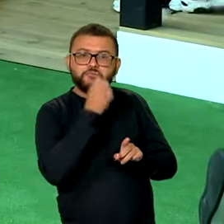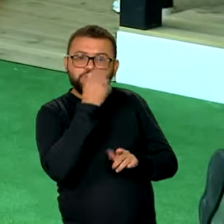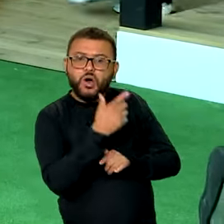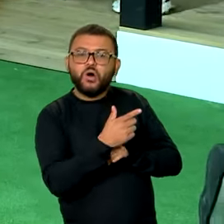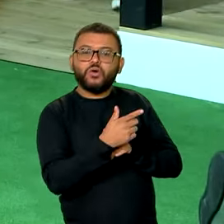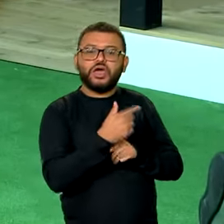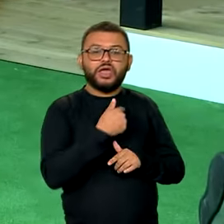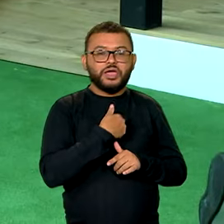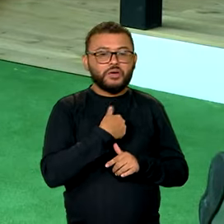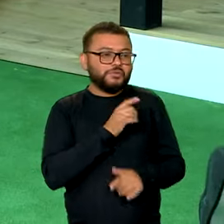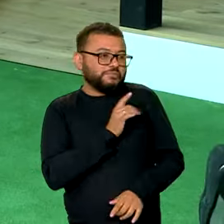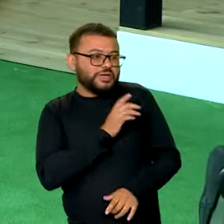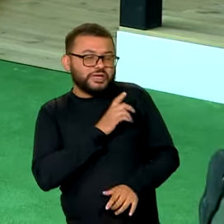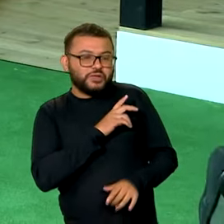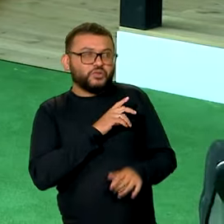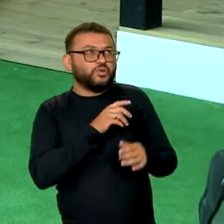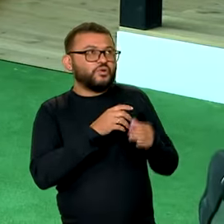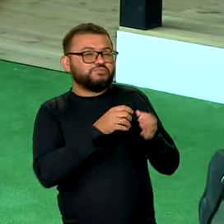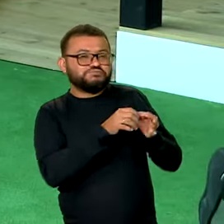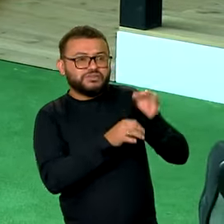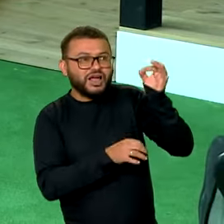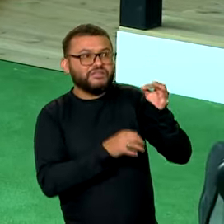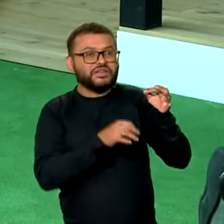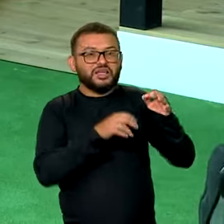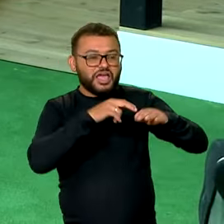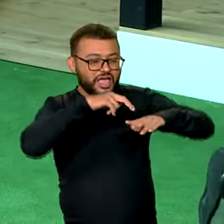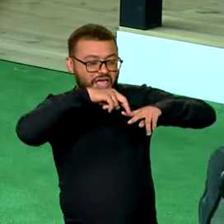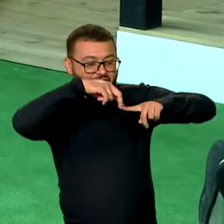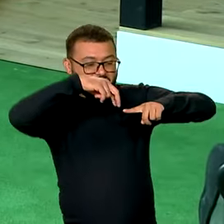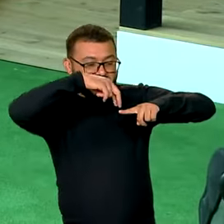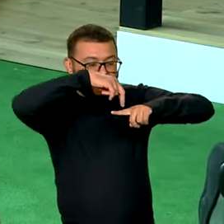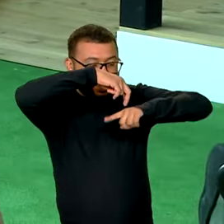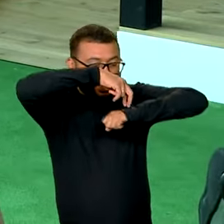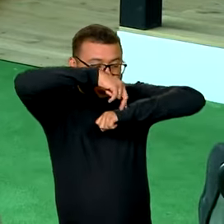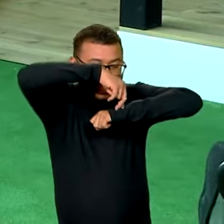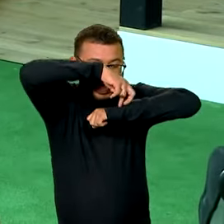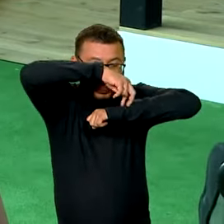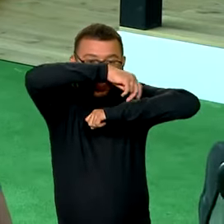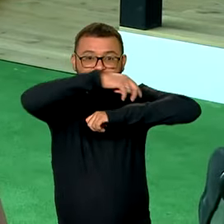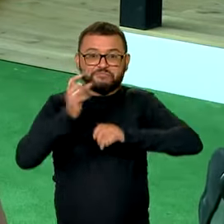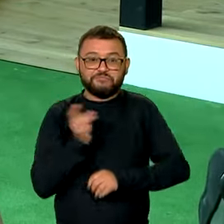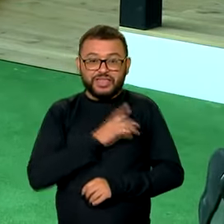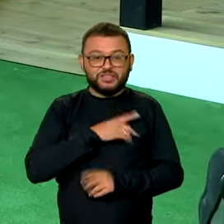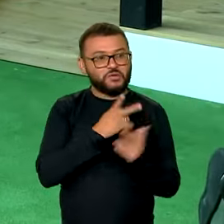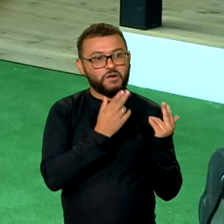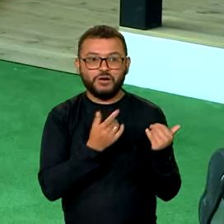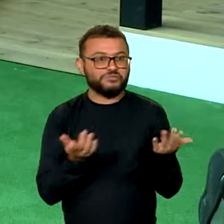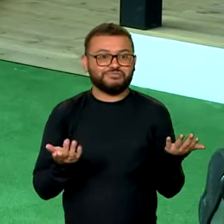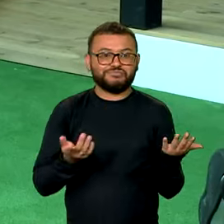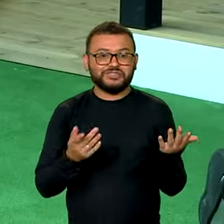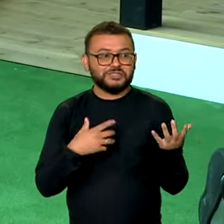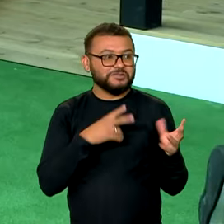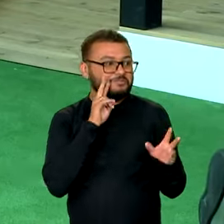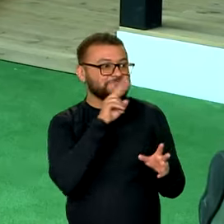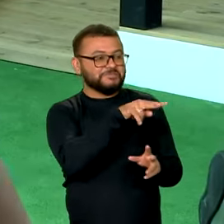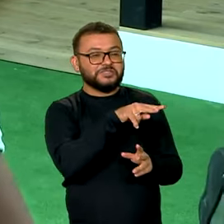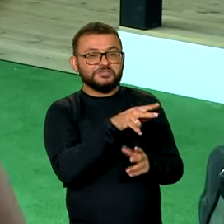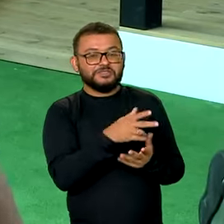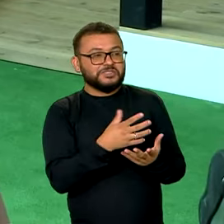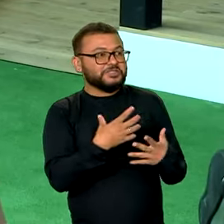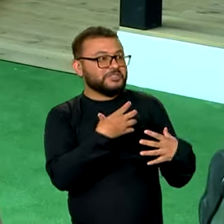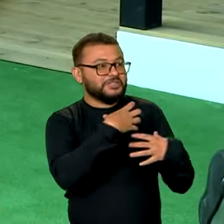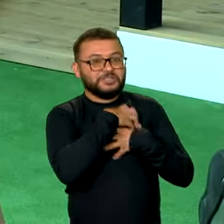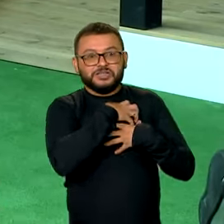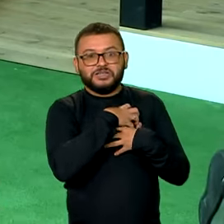eu tenho medo da trave, uma coisa normal de todas as ginastas. E aí, quando eu assisto ela, eu fico